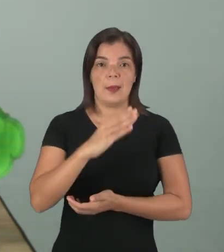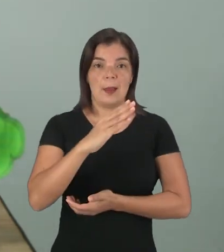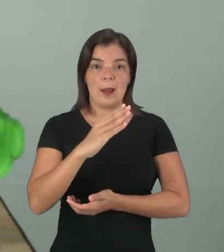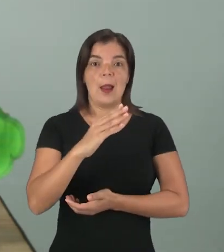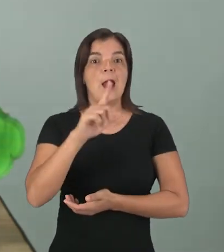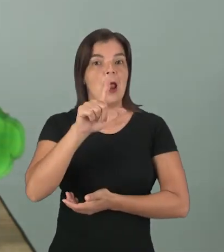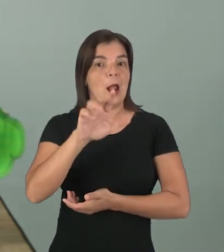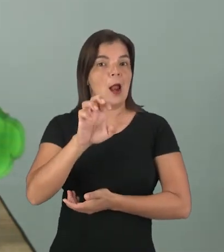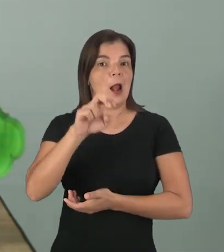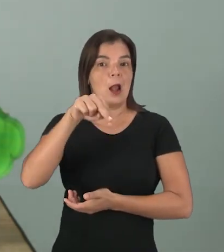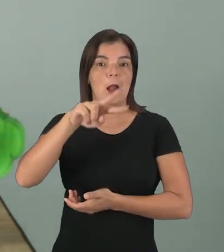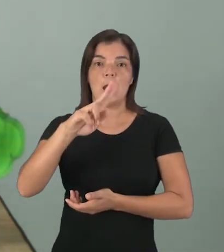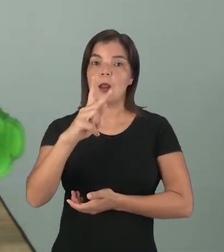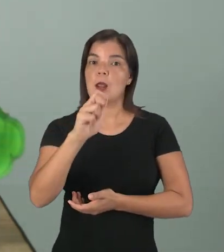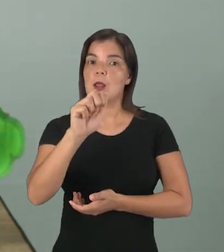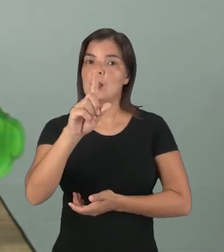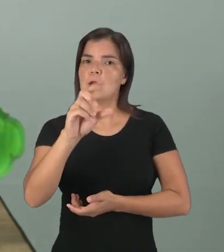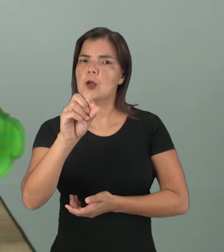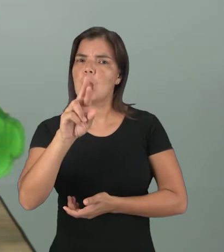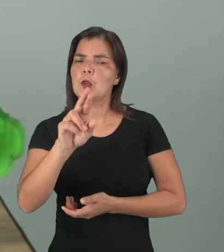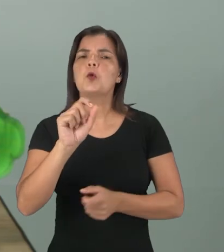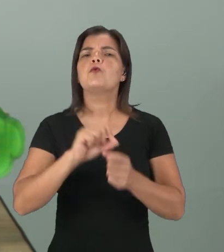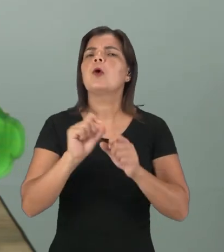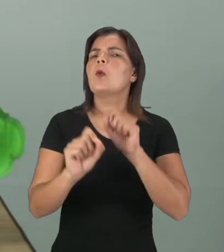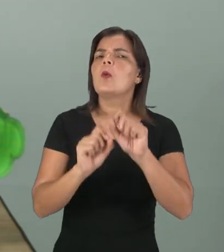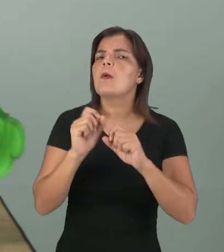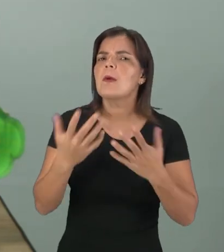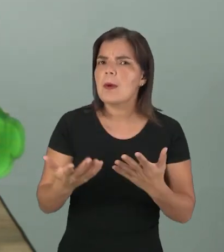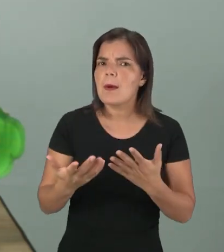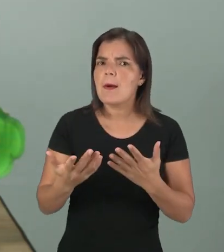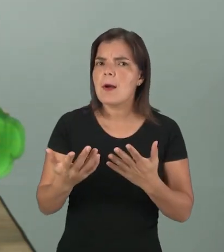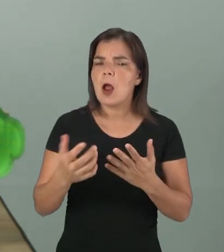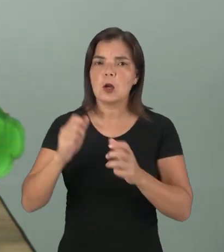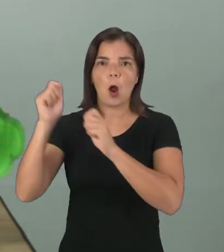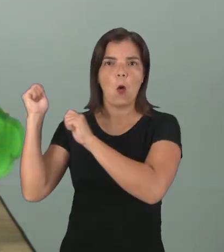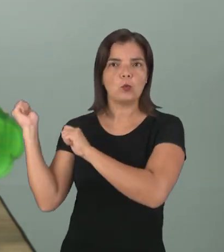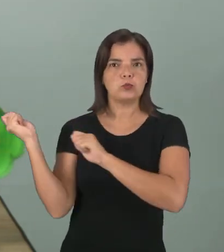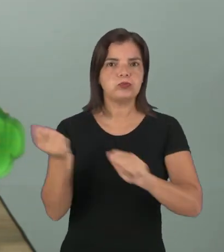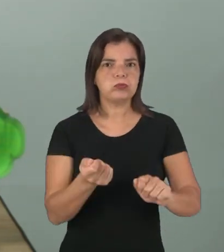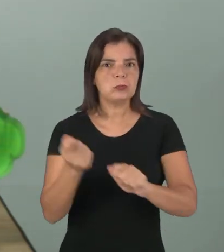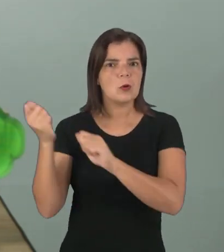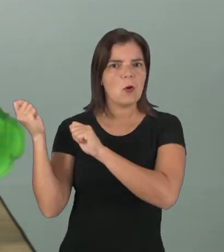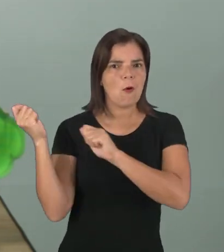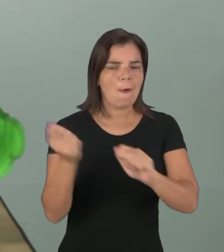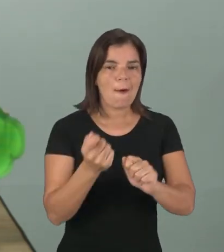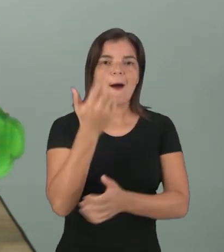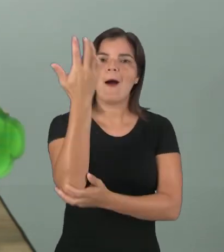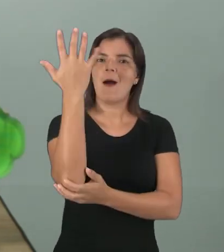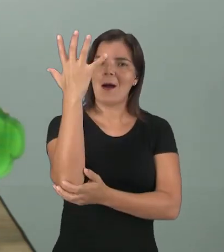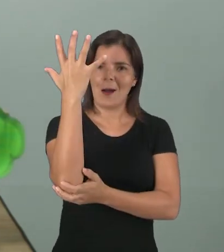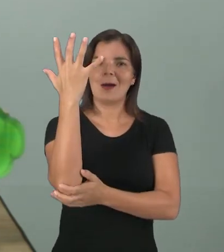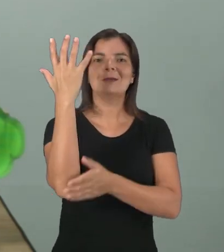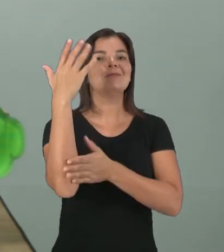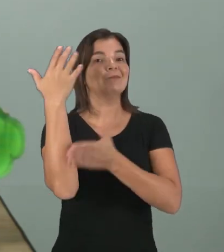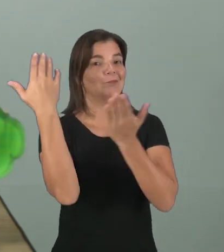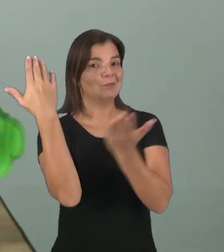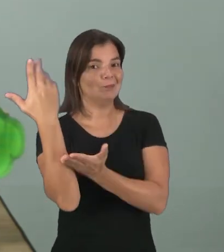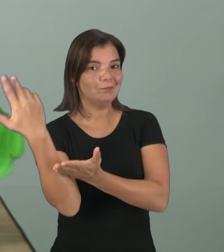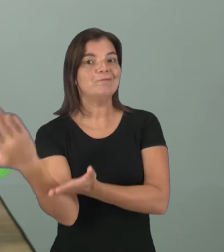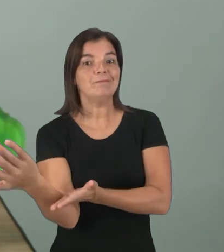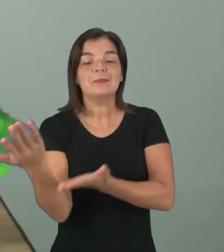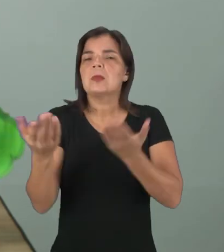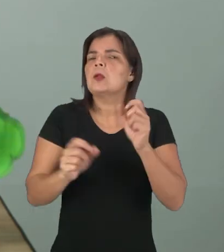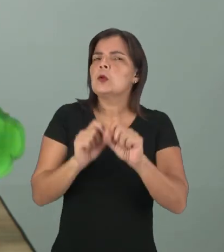um lenhador. E o que ele queria fazer, crianças? Ele estava de punho de um machado e ele queria derrubar uma árvore, não é